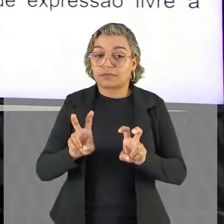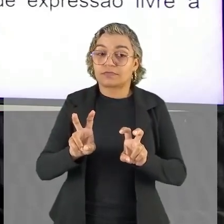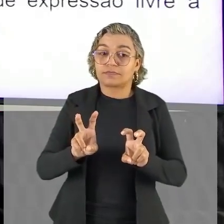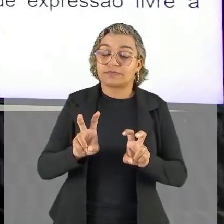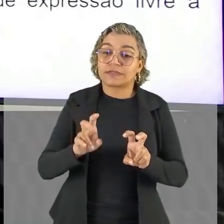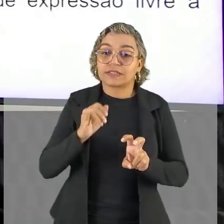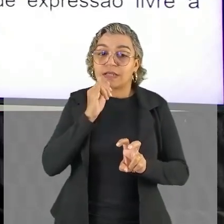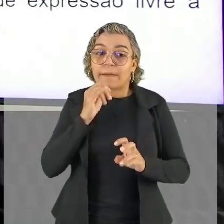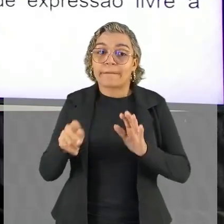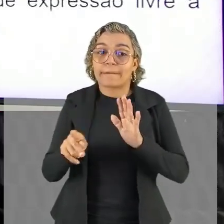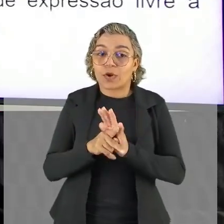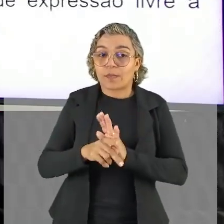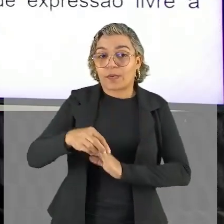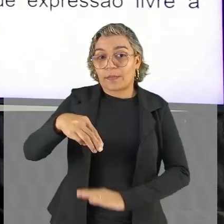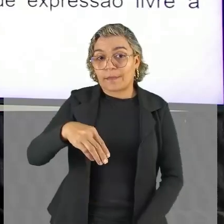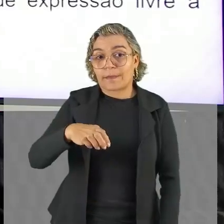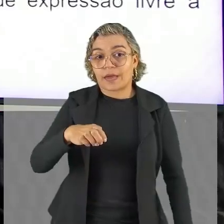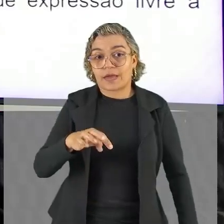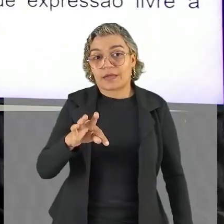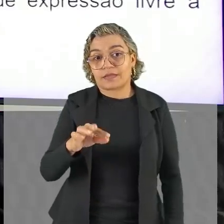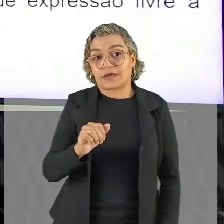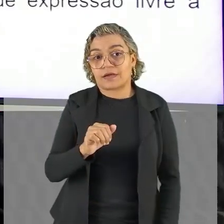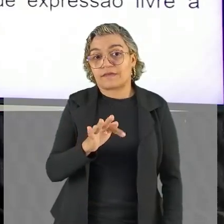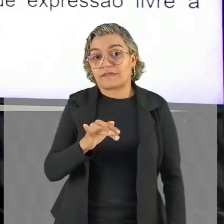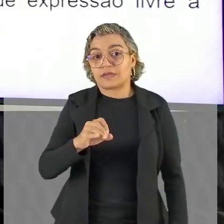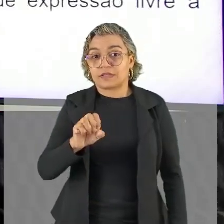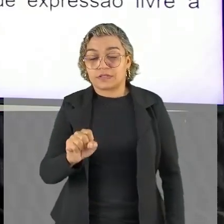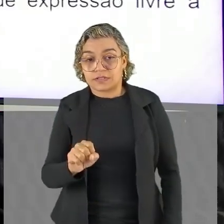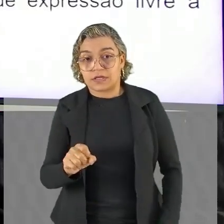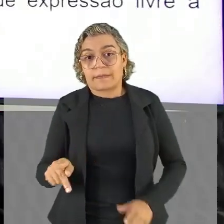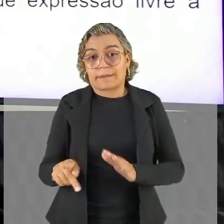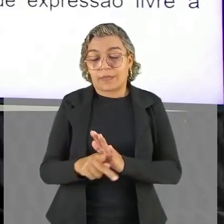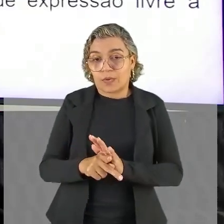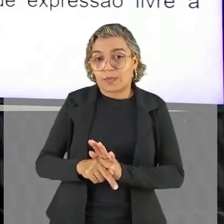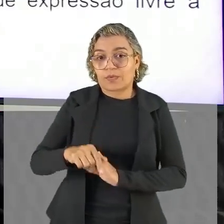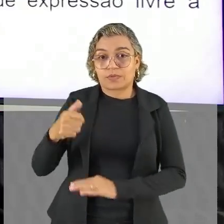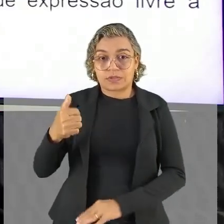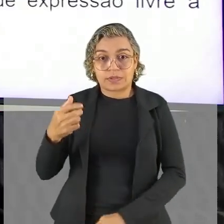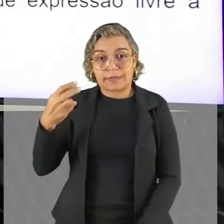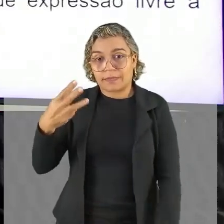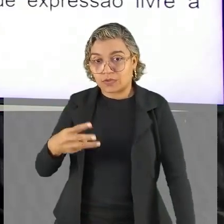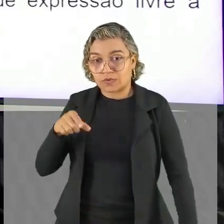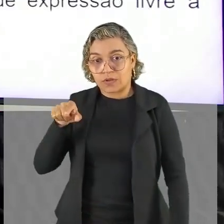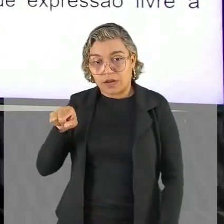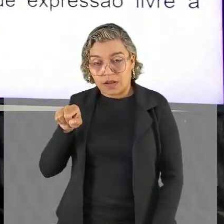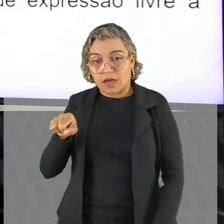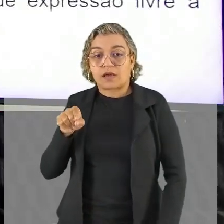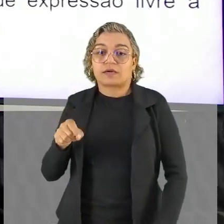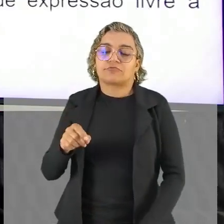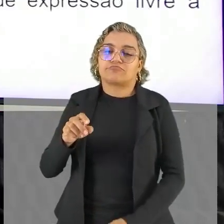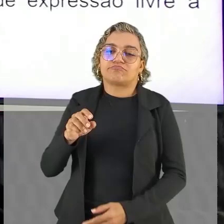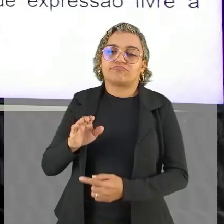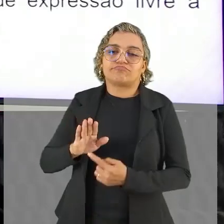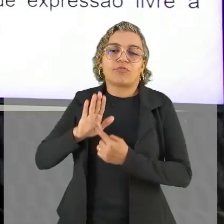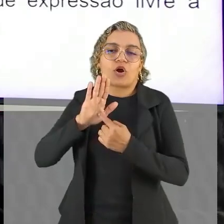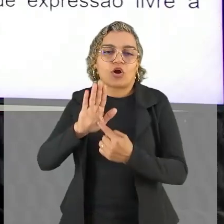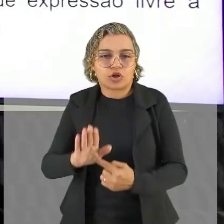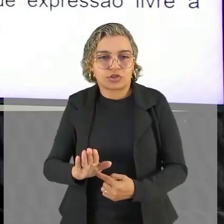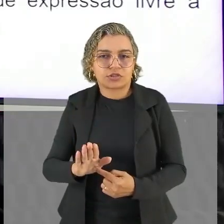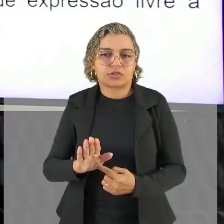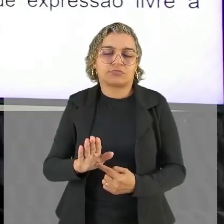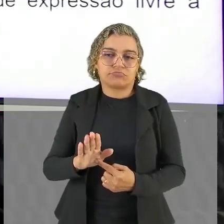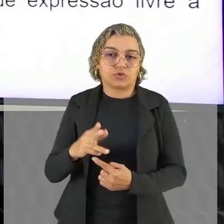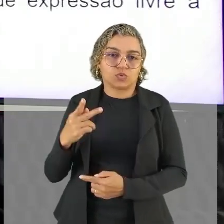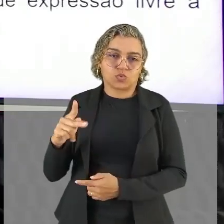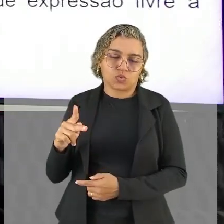inquietação metafísica do eu lírico para interpretar a si e a sua época,